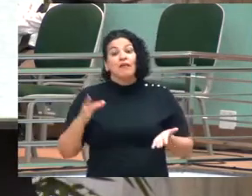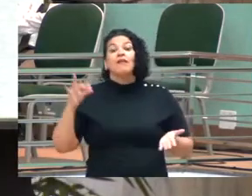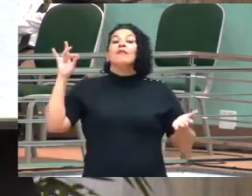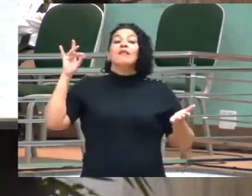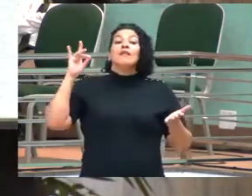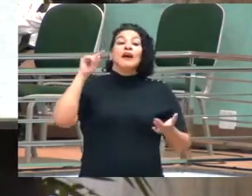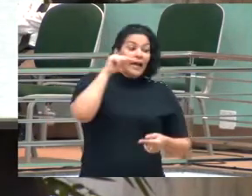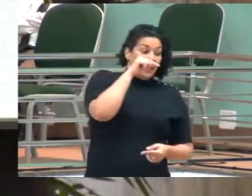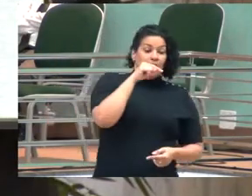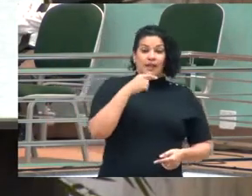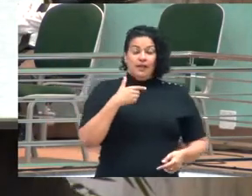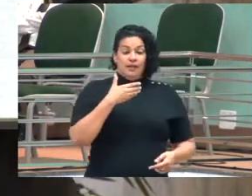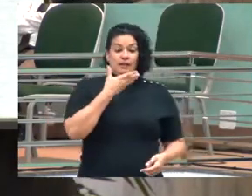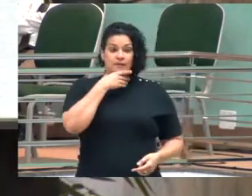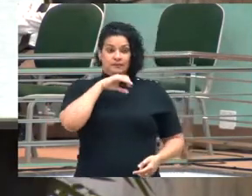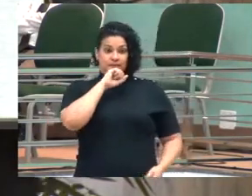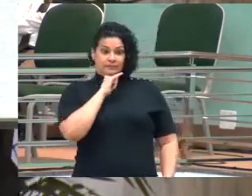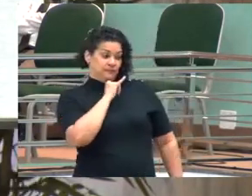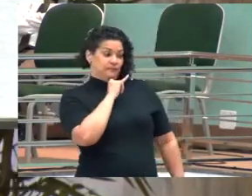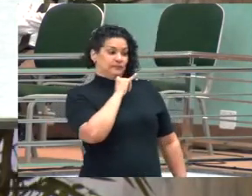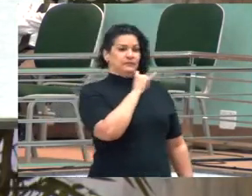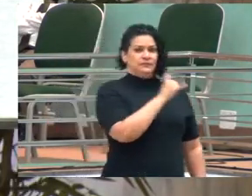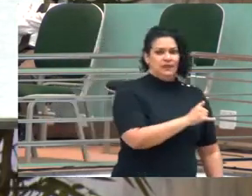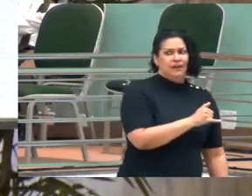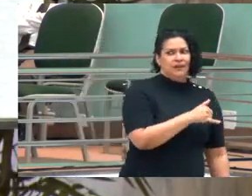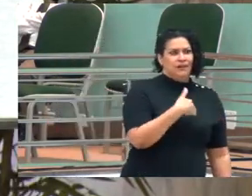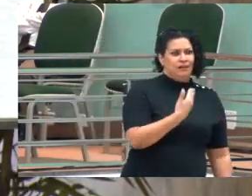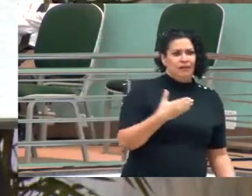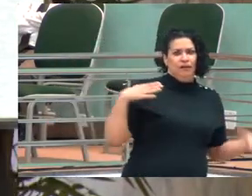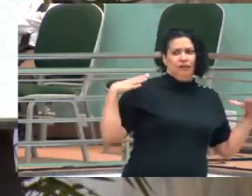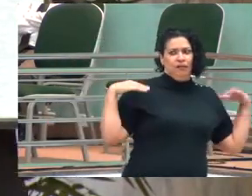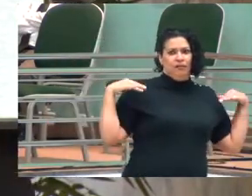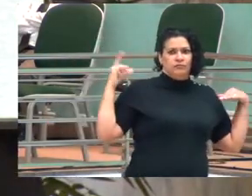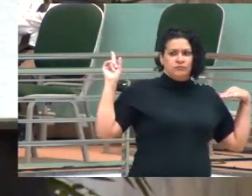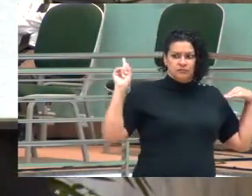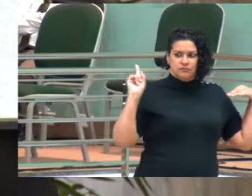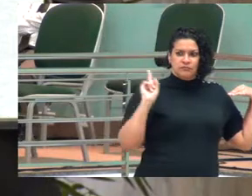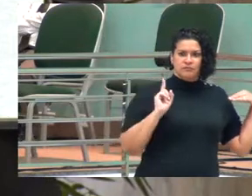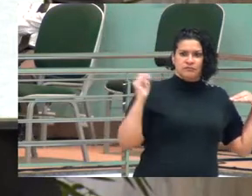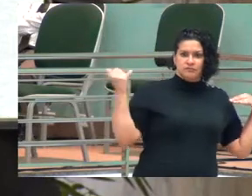estéril, mesmo avançado de dias, eu poderia nascer.